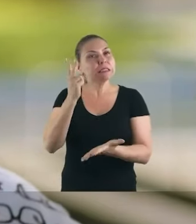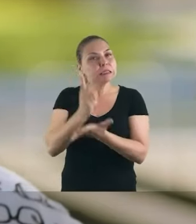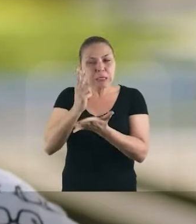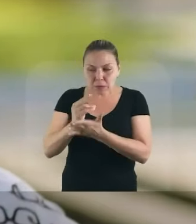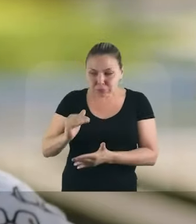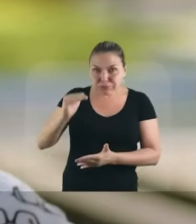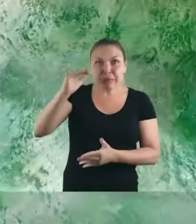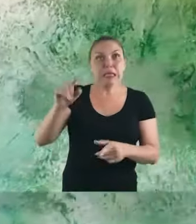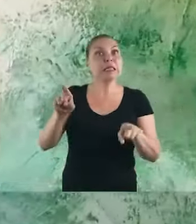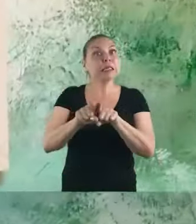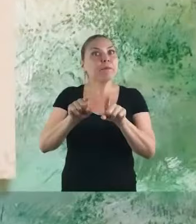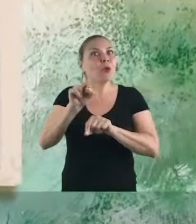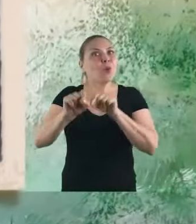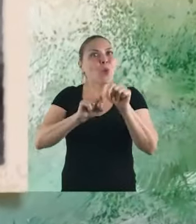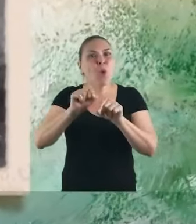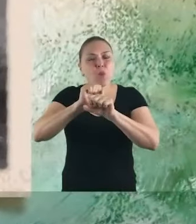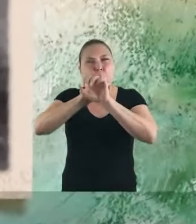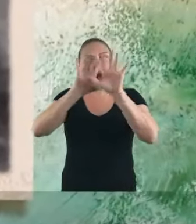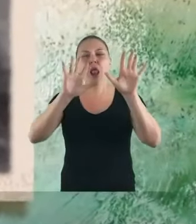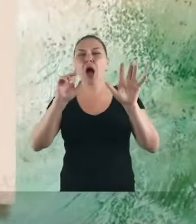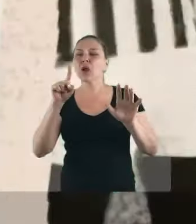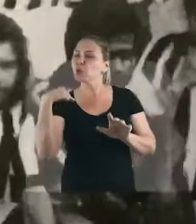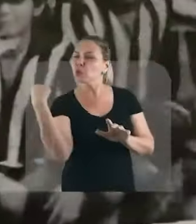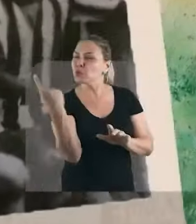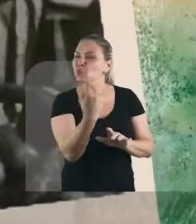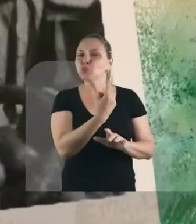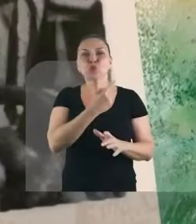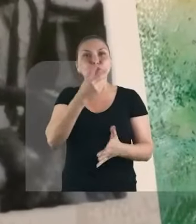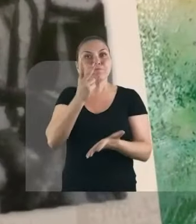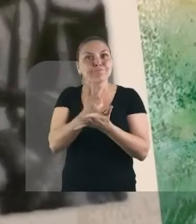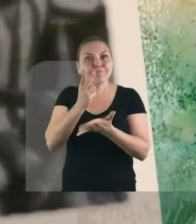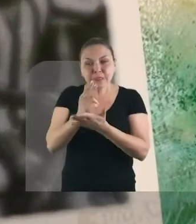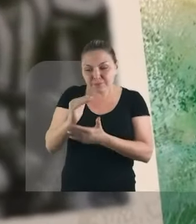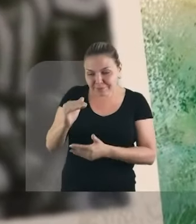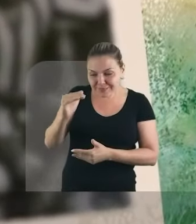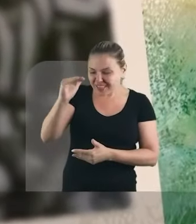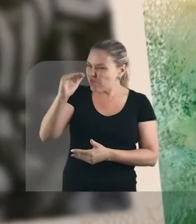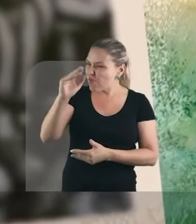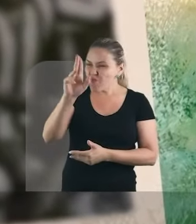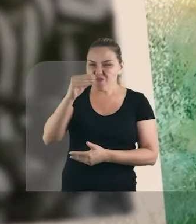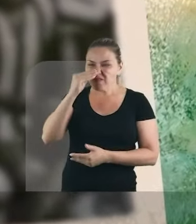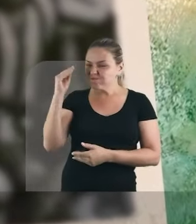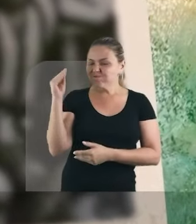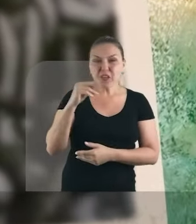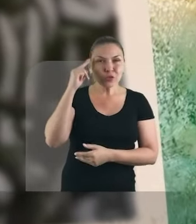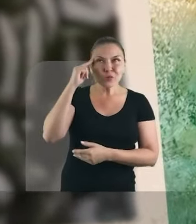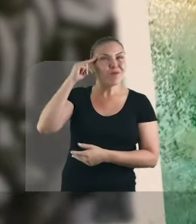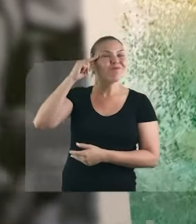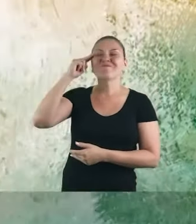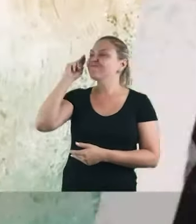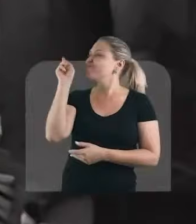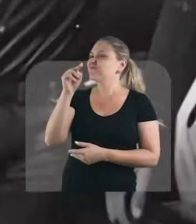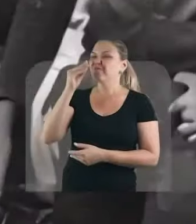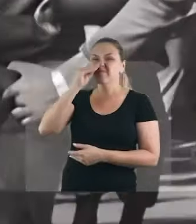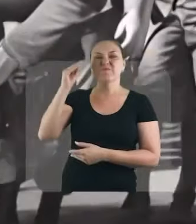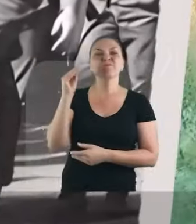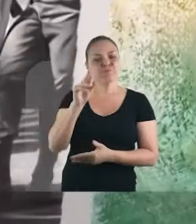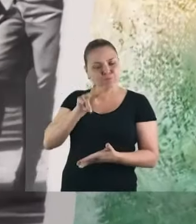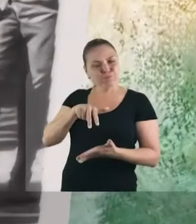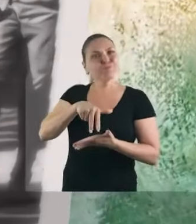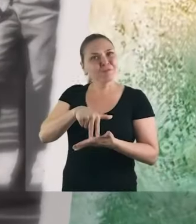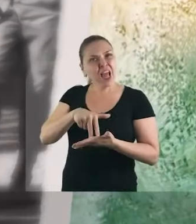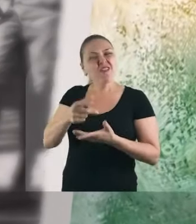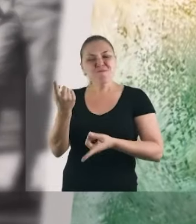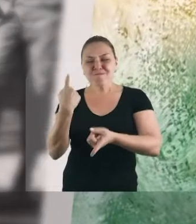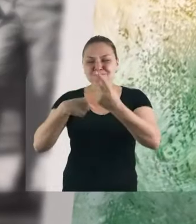Desde moleque E também estava ficando Claro para todos Que aquele menino Nunca desistiria Dos seus sonhos E que um dia